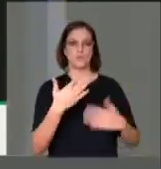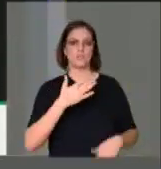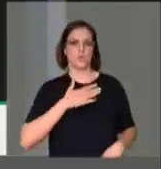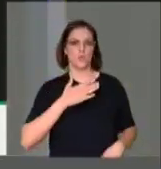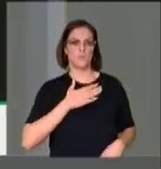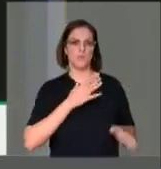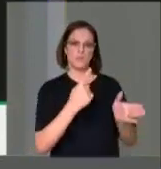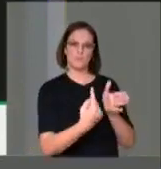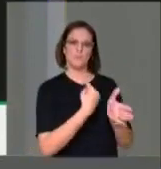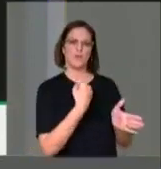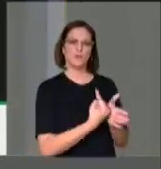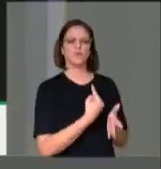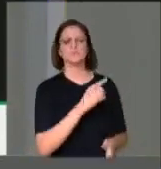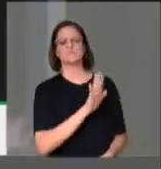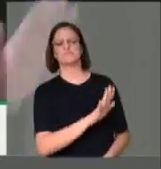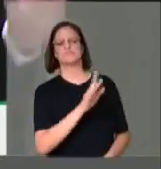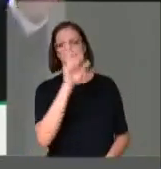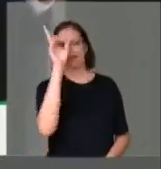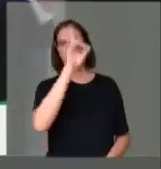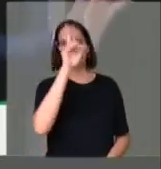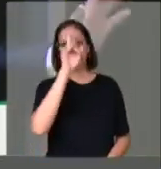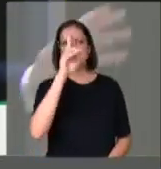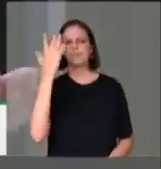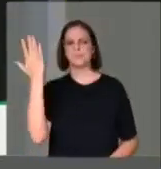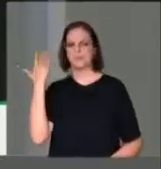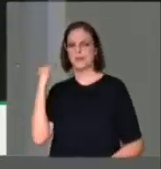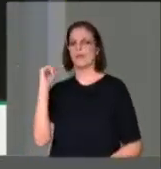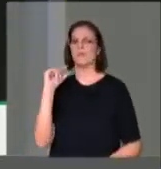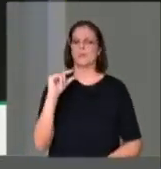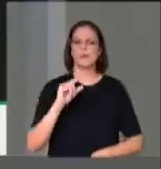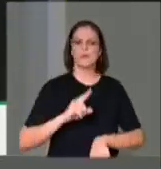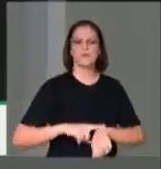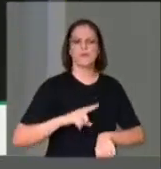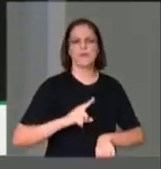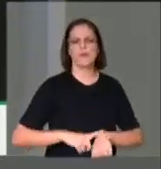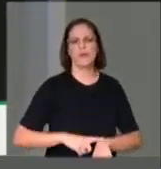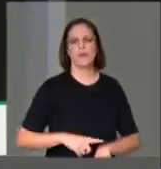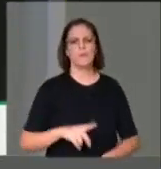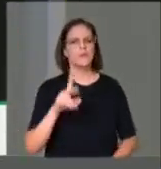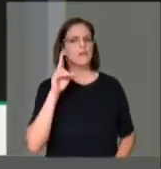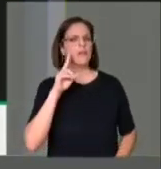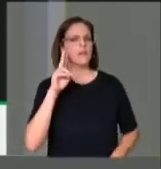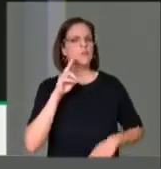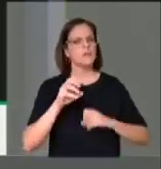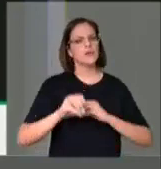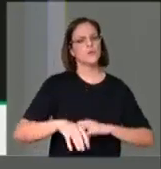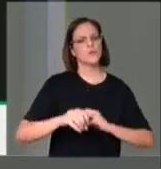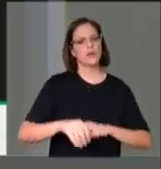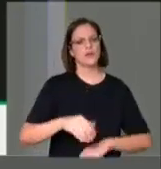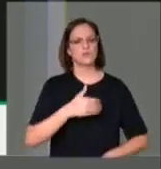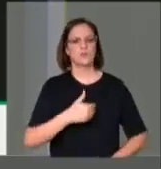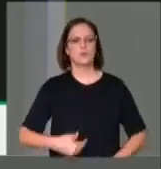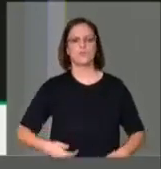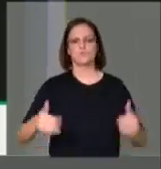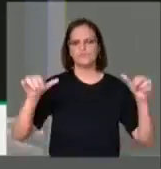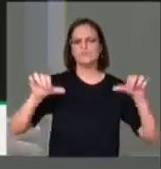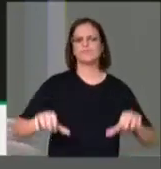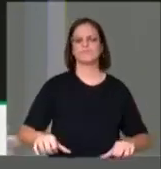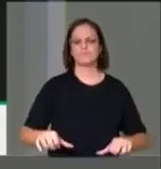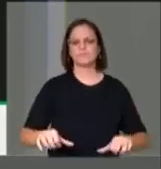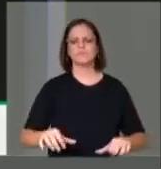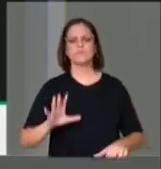fazer uma lembrança de um passado não tão distante, em que houve o desmonte da educação pública no Brasil.